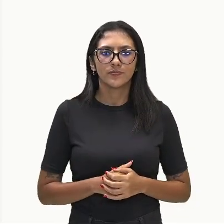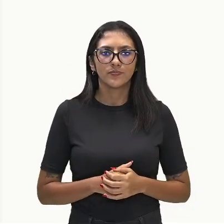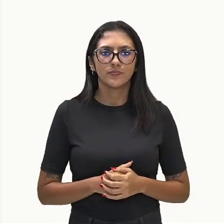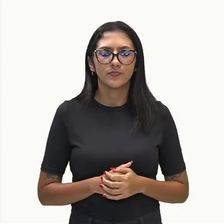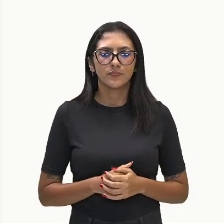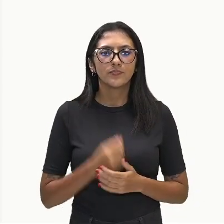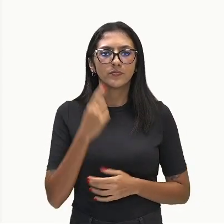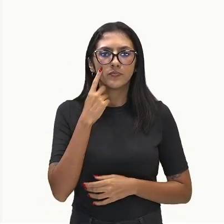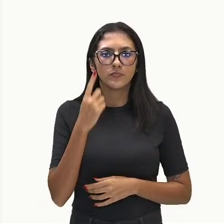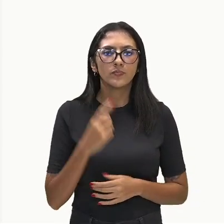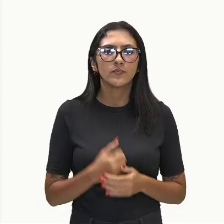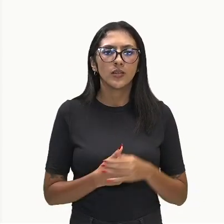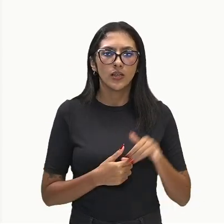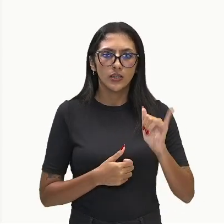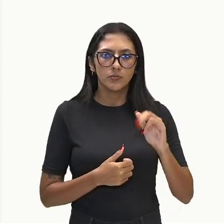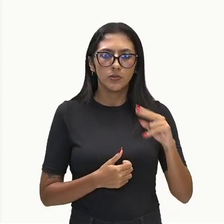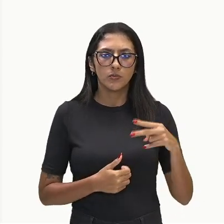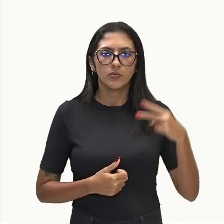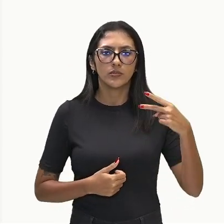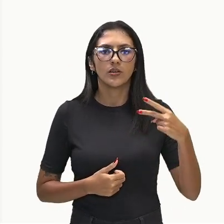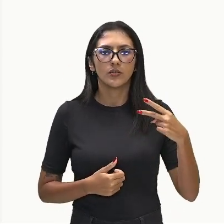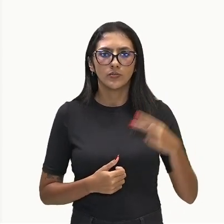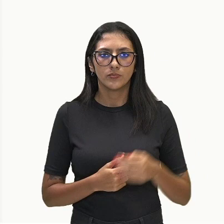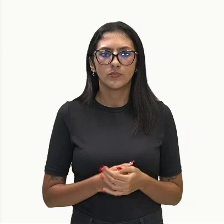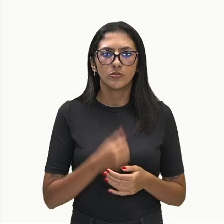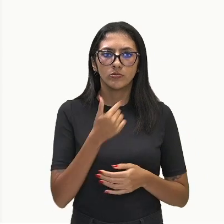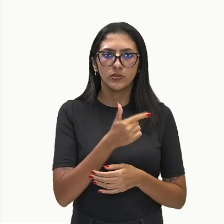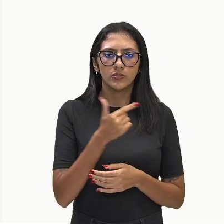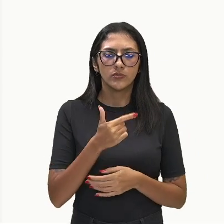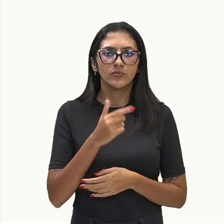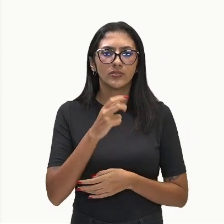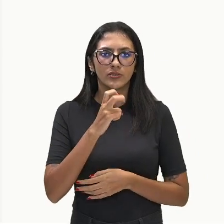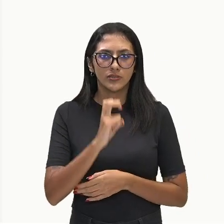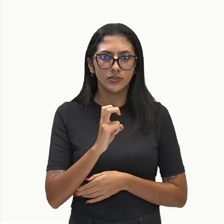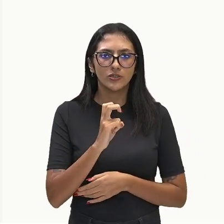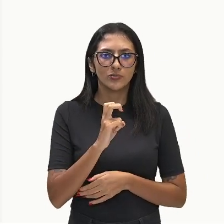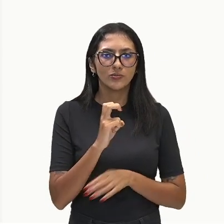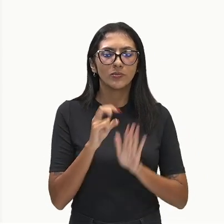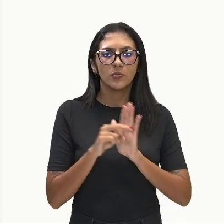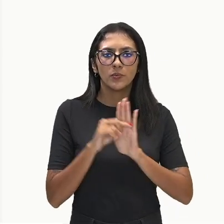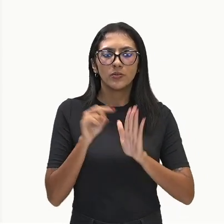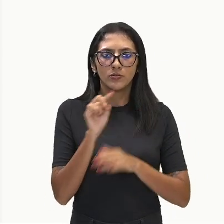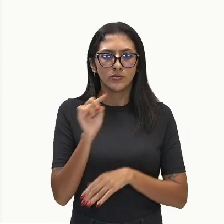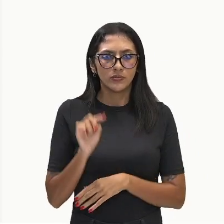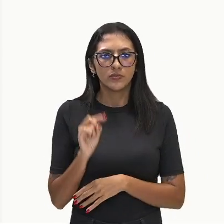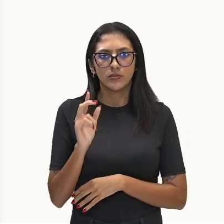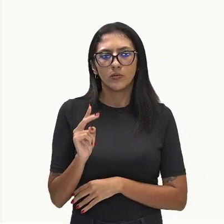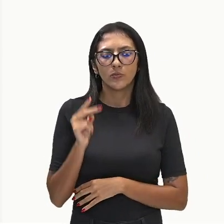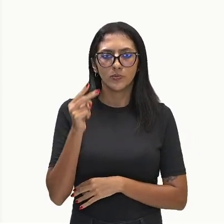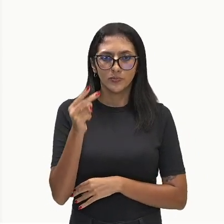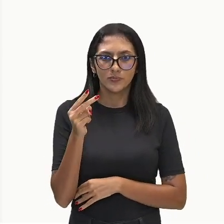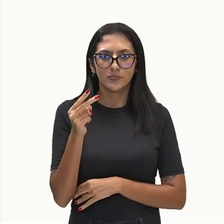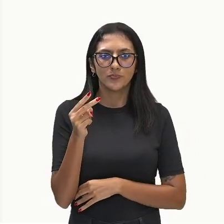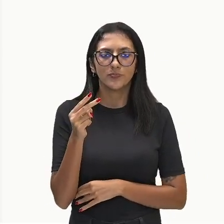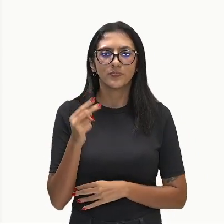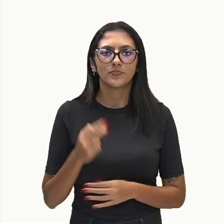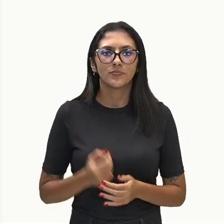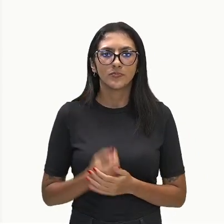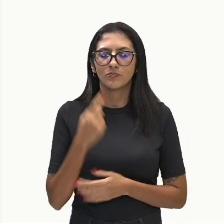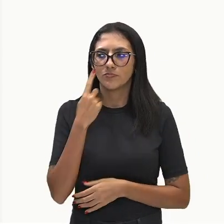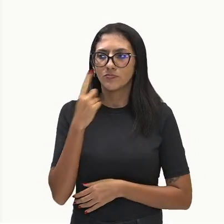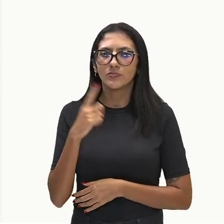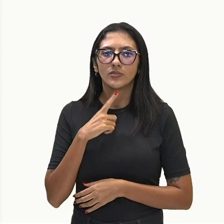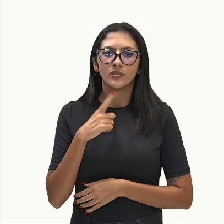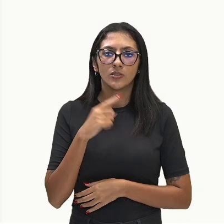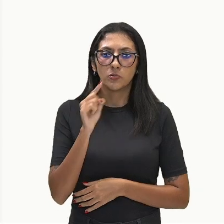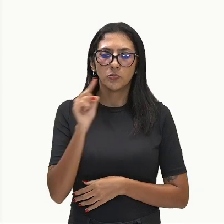vamos ter y ao quadrado igual a 225, que já é o 15 ao quadrado, menos z ao quadrado, porque ele passou